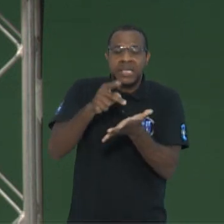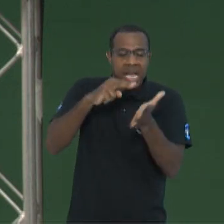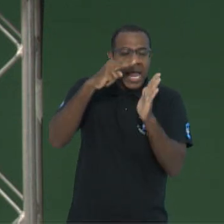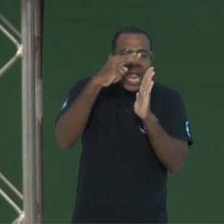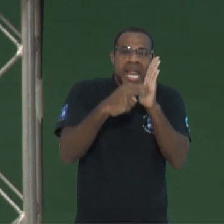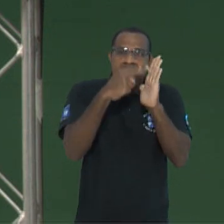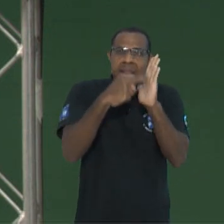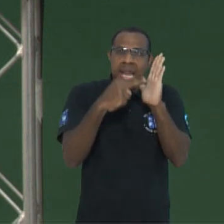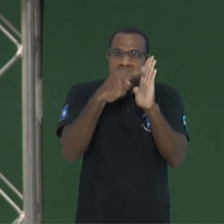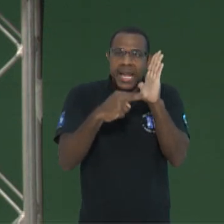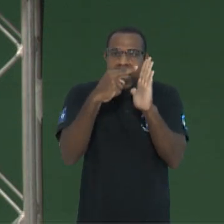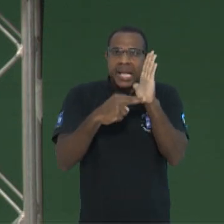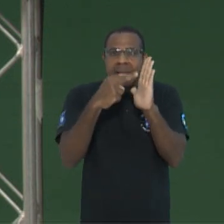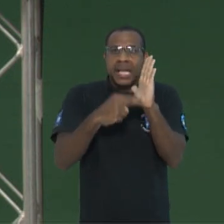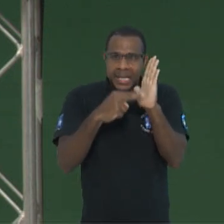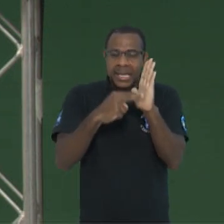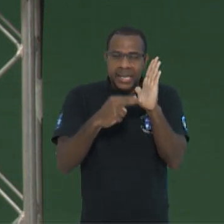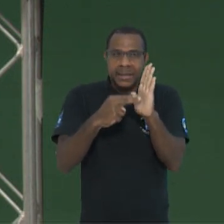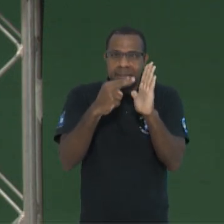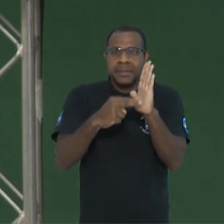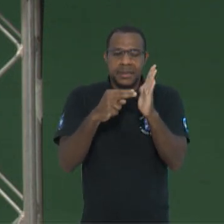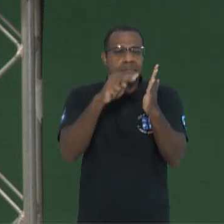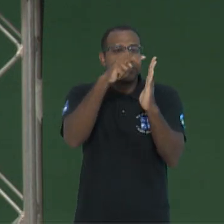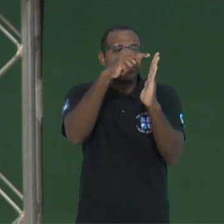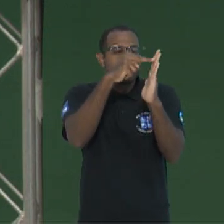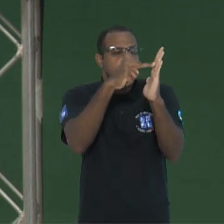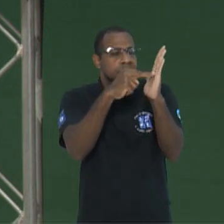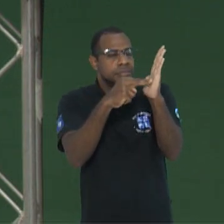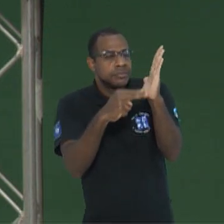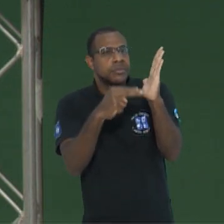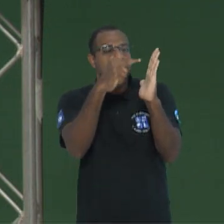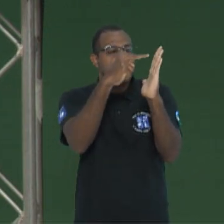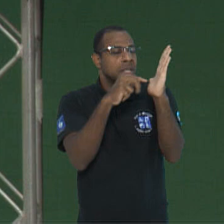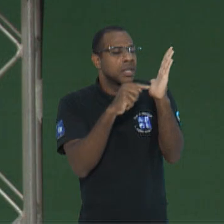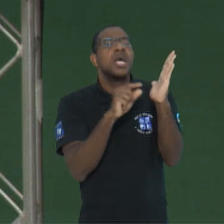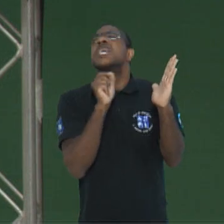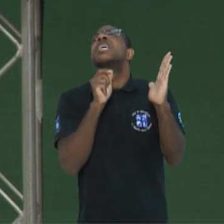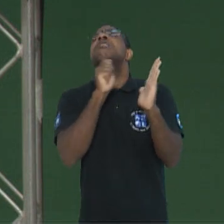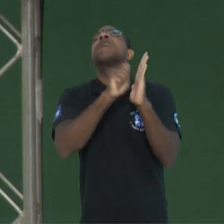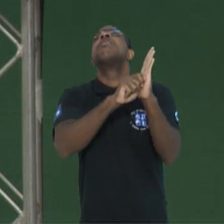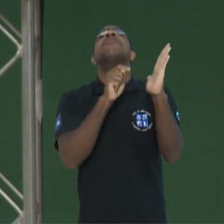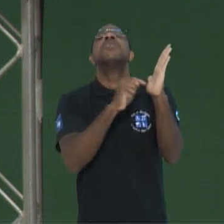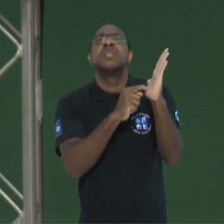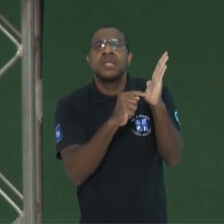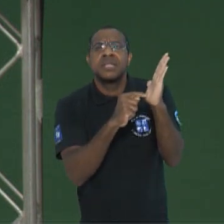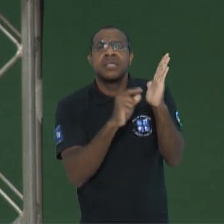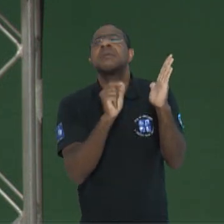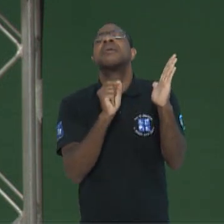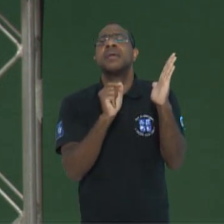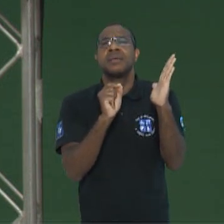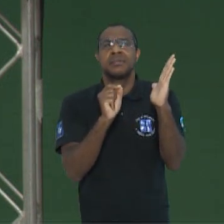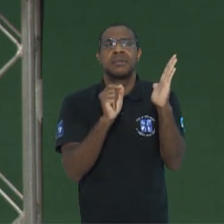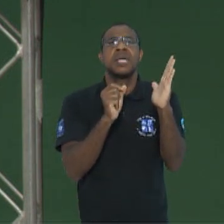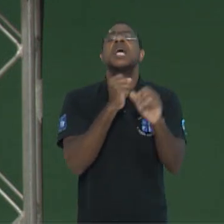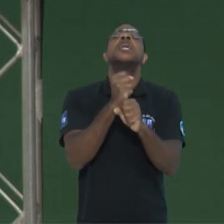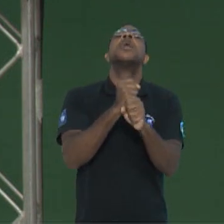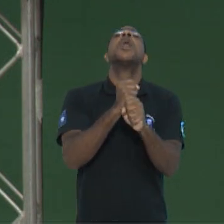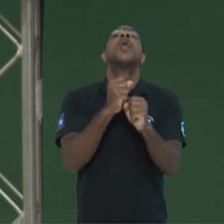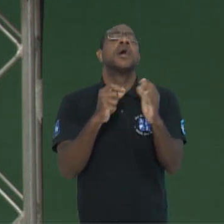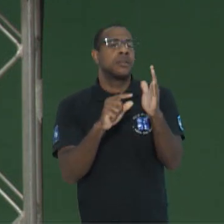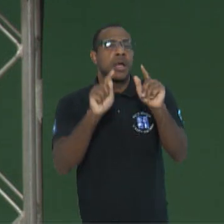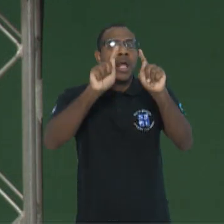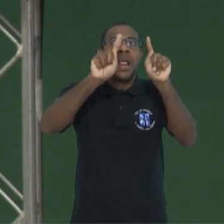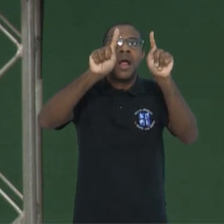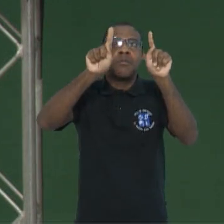de alguém, sempre é uma citação, sempre tem que aparecer dentro das